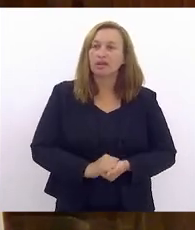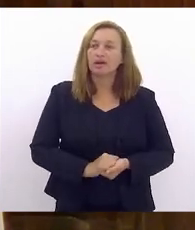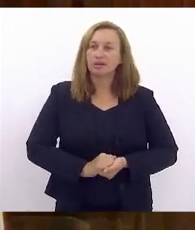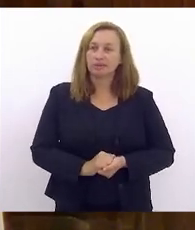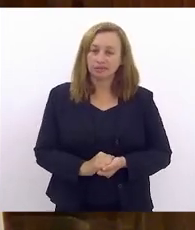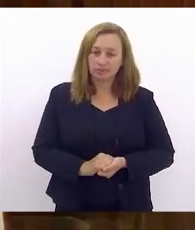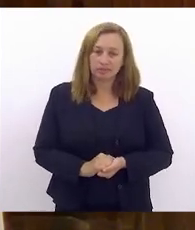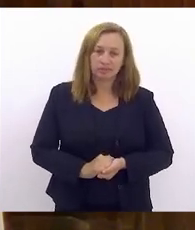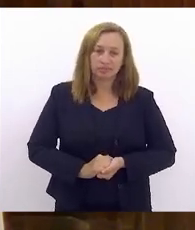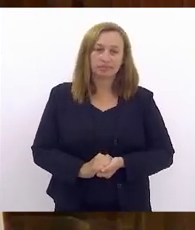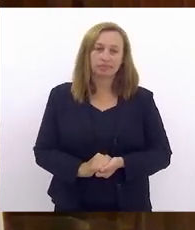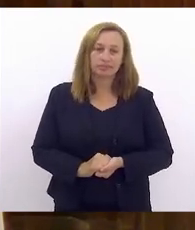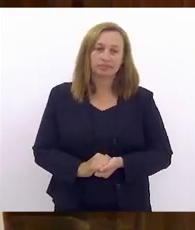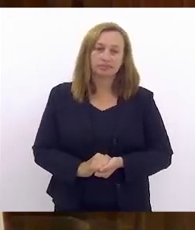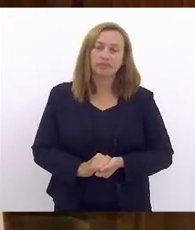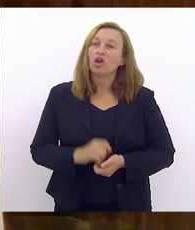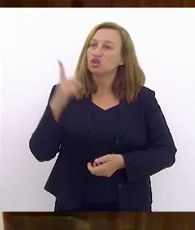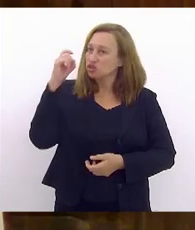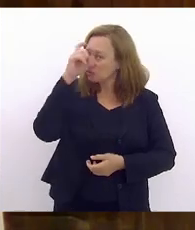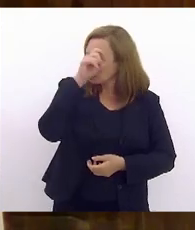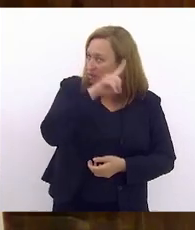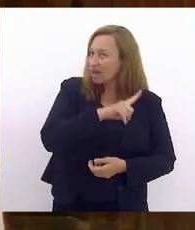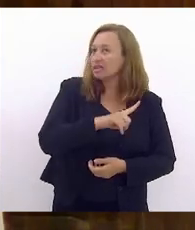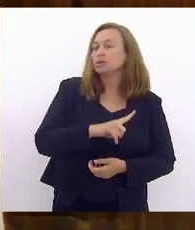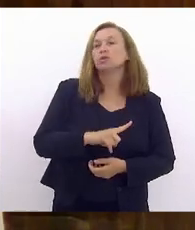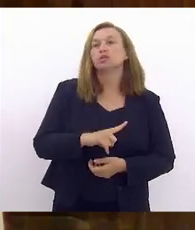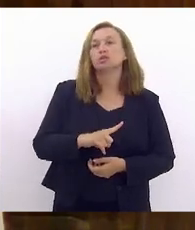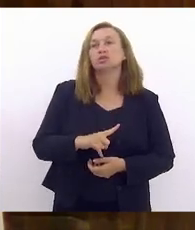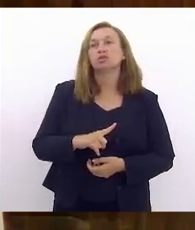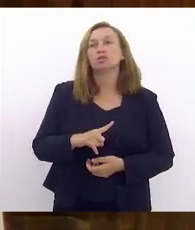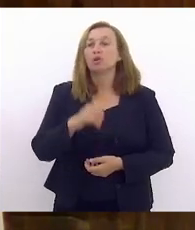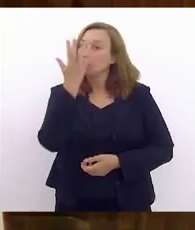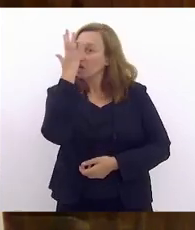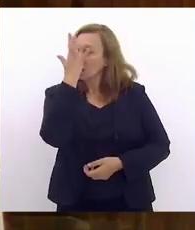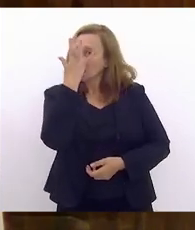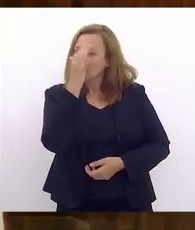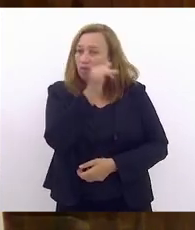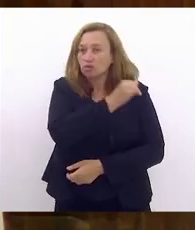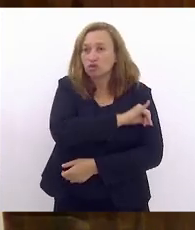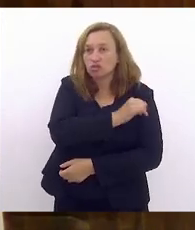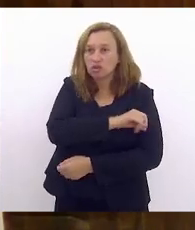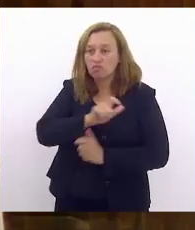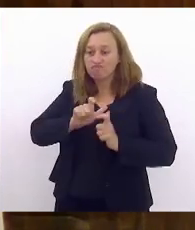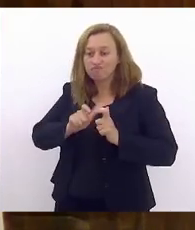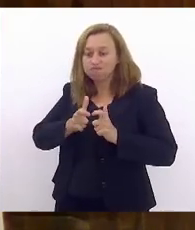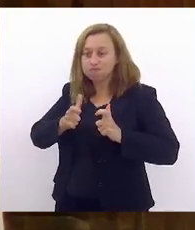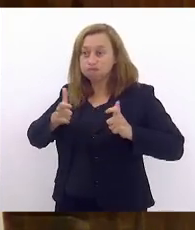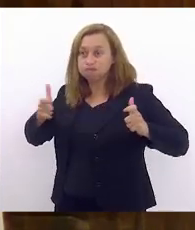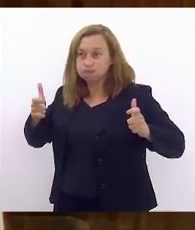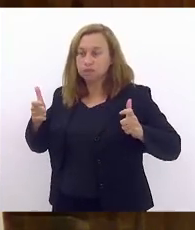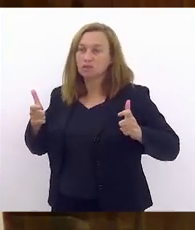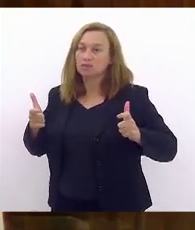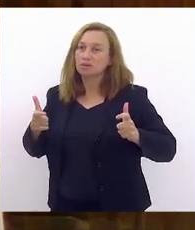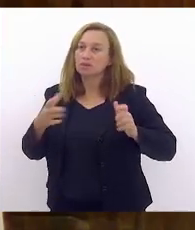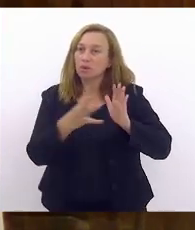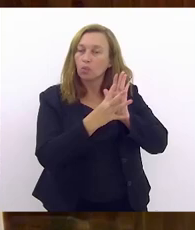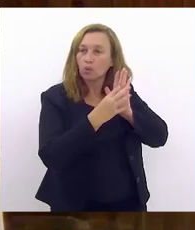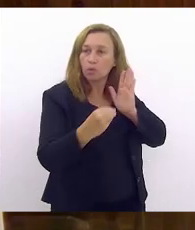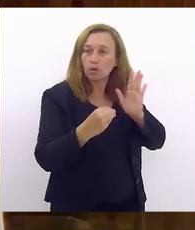num momento de muita dificuldade, que o Carnaval do Rio de Janeiro é um carnaval gigantesco, exemplo para o mundo